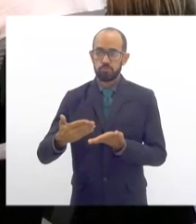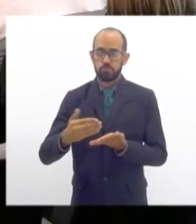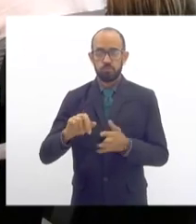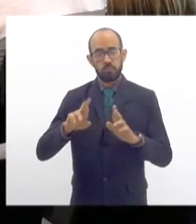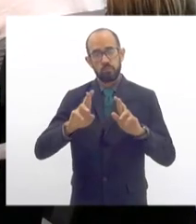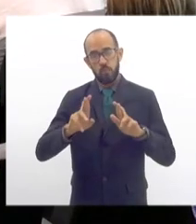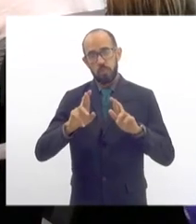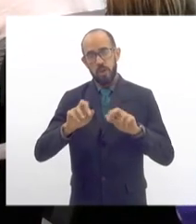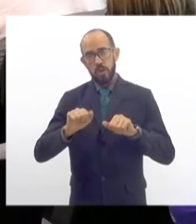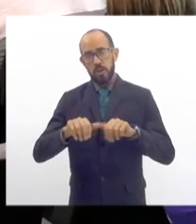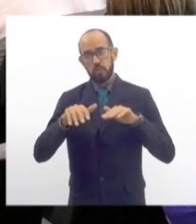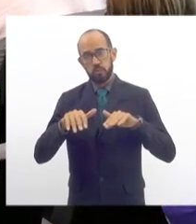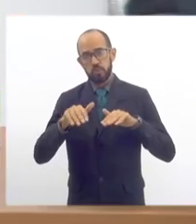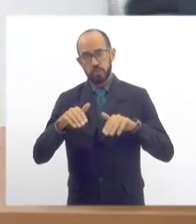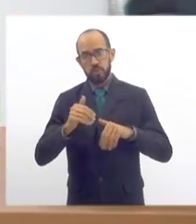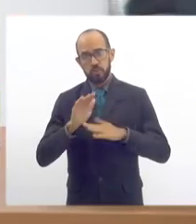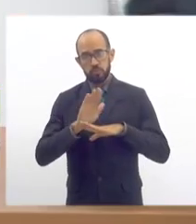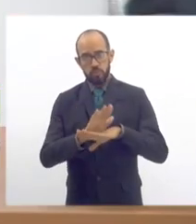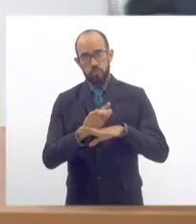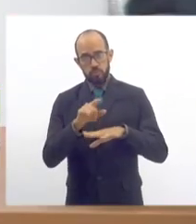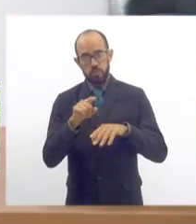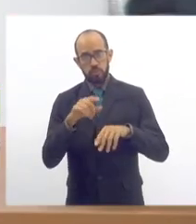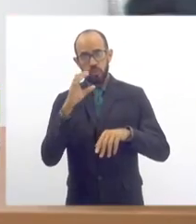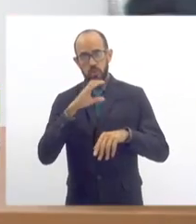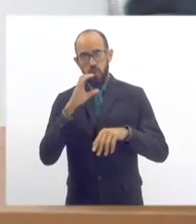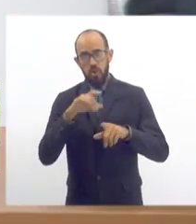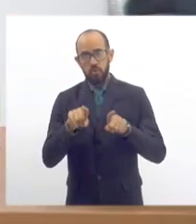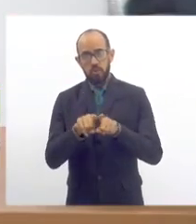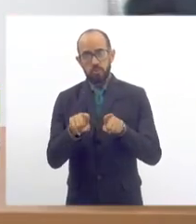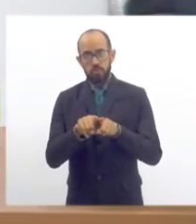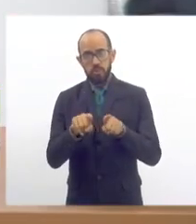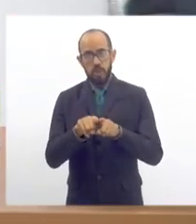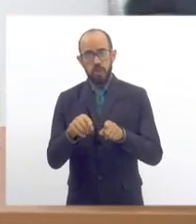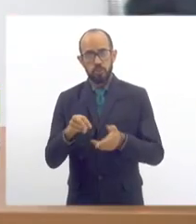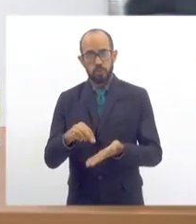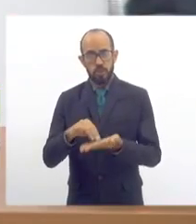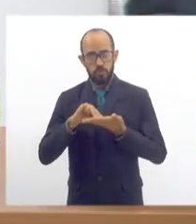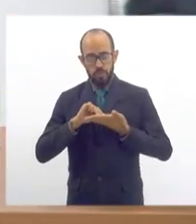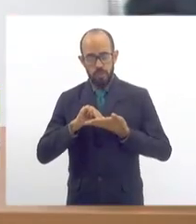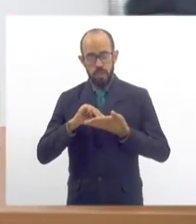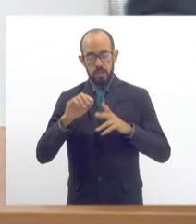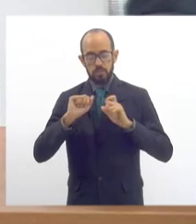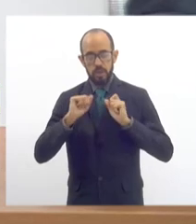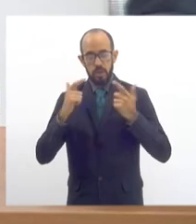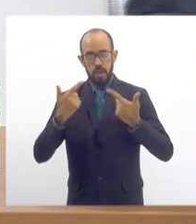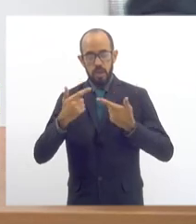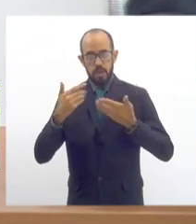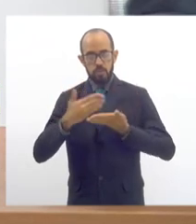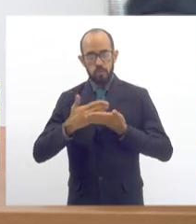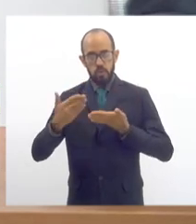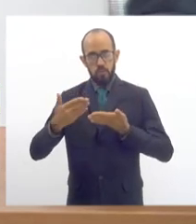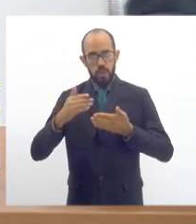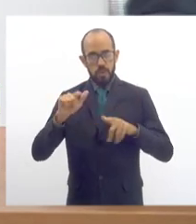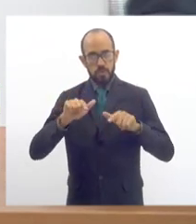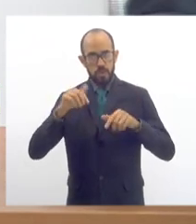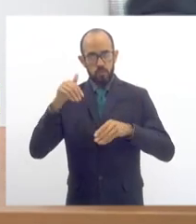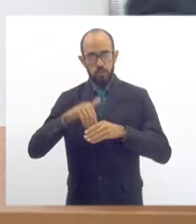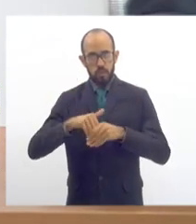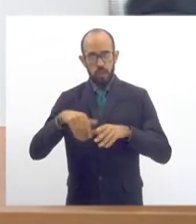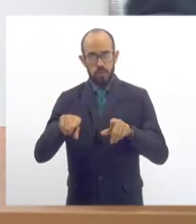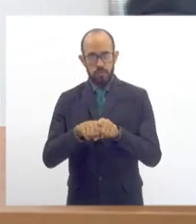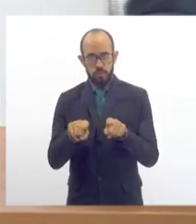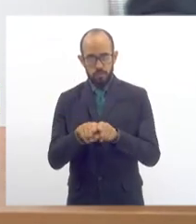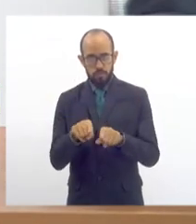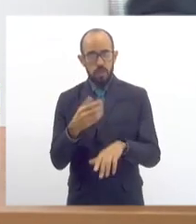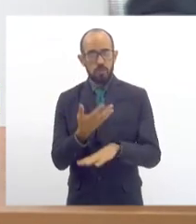audiência contribua nesse sentido e que, em muito breve, a gente receba a mensagem aqui para que a Assembleia Legislativa possa se debruçar sobre a votação da